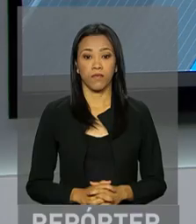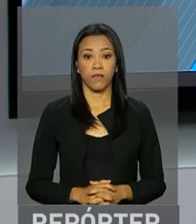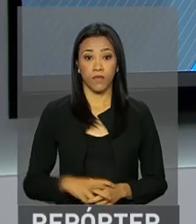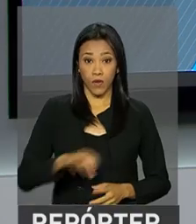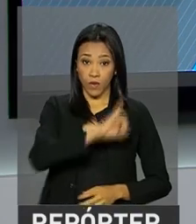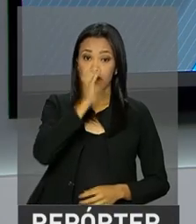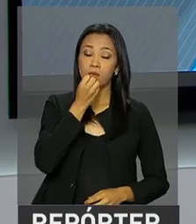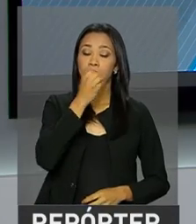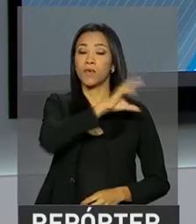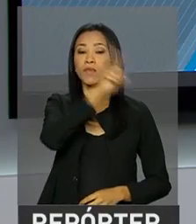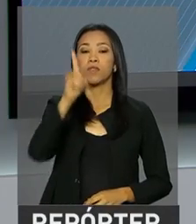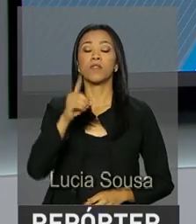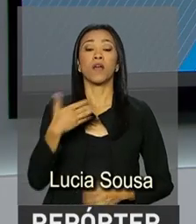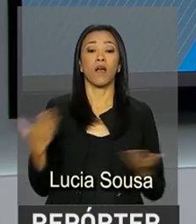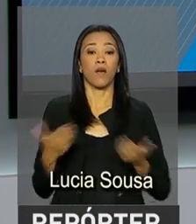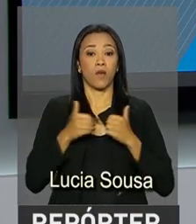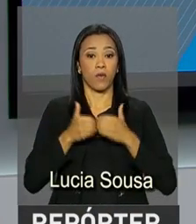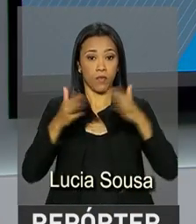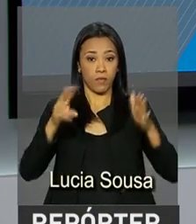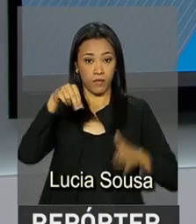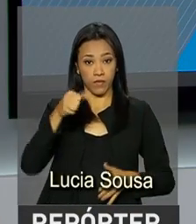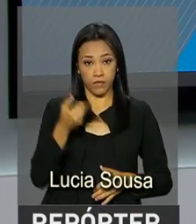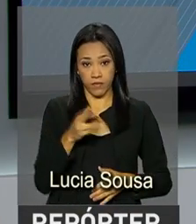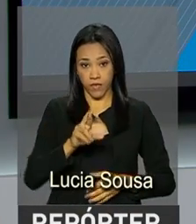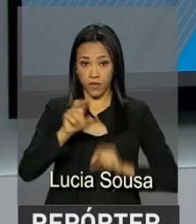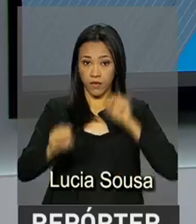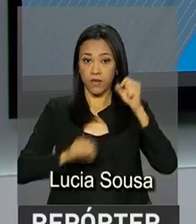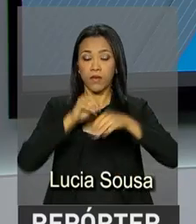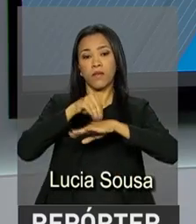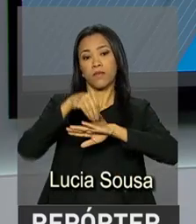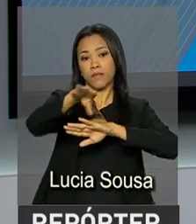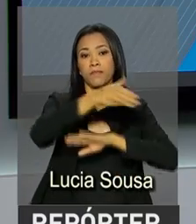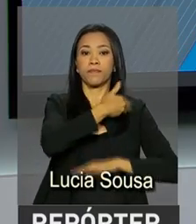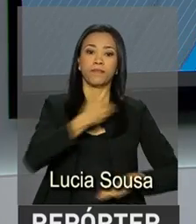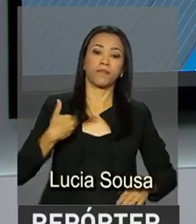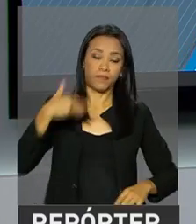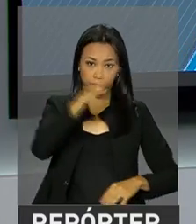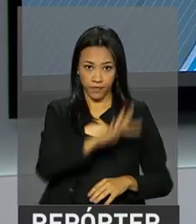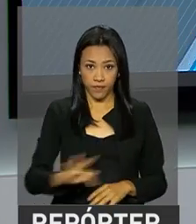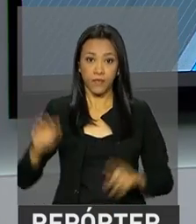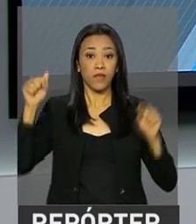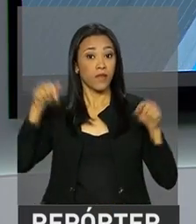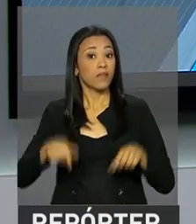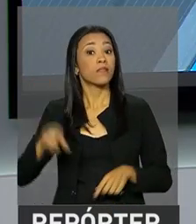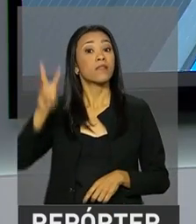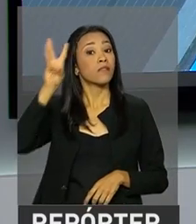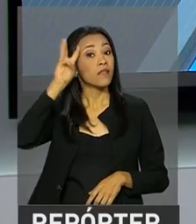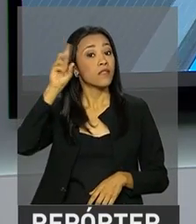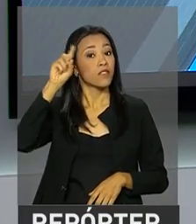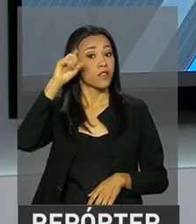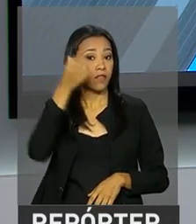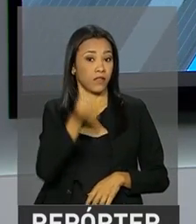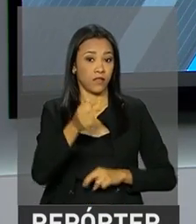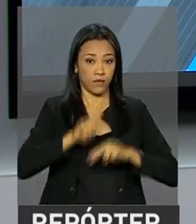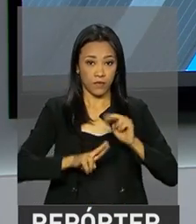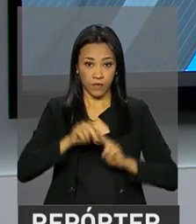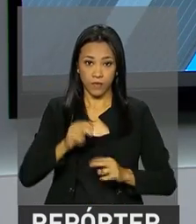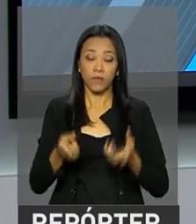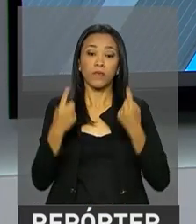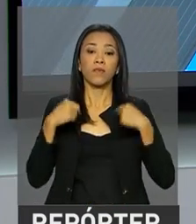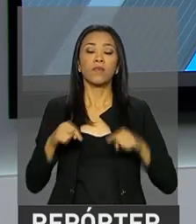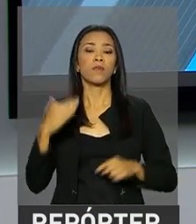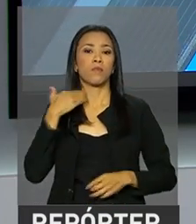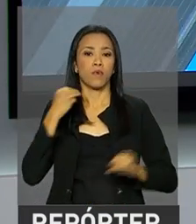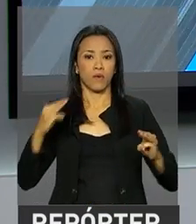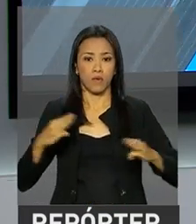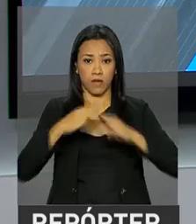Olá, bom dia. Começa agora o repórter NBR com as notícias do governo federal dessa terça-feira, 6 de junho. A Caixa